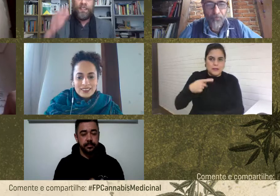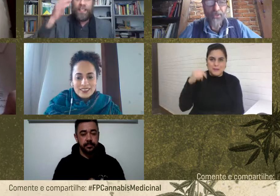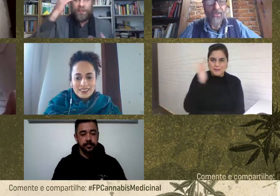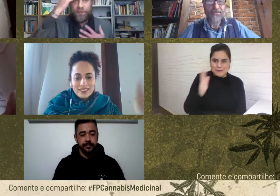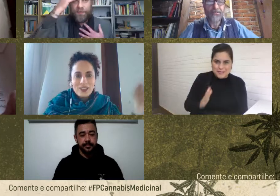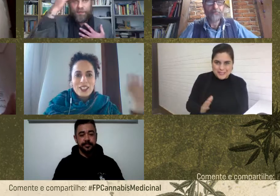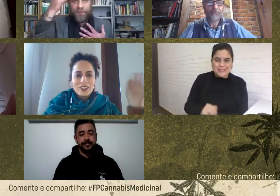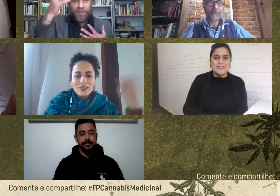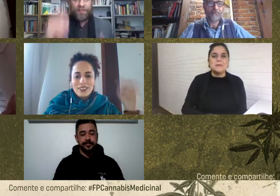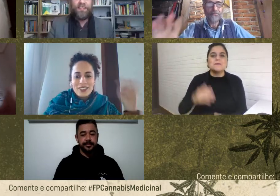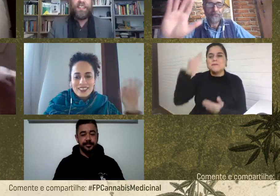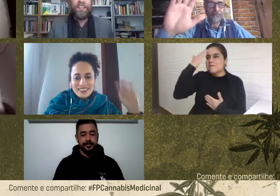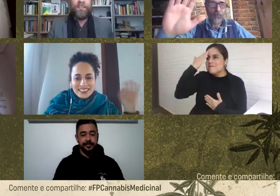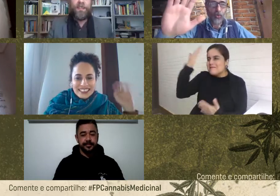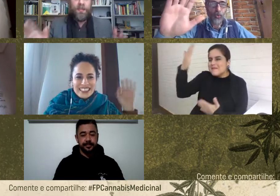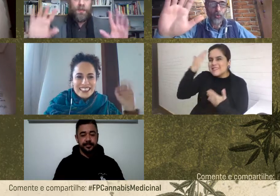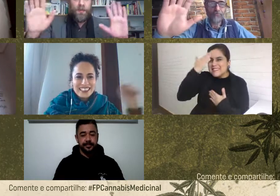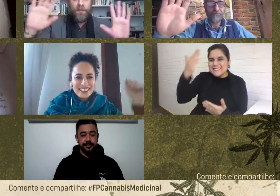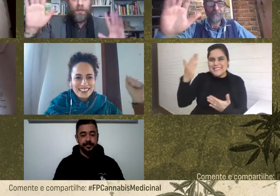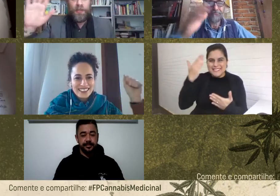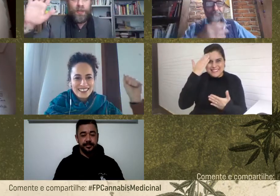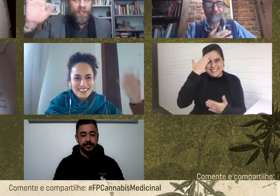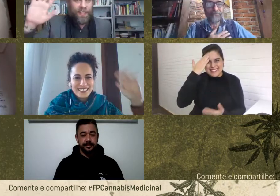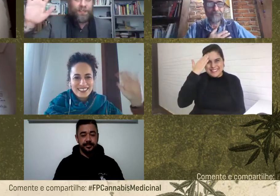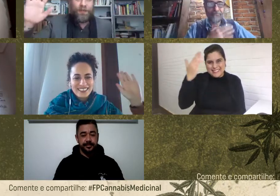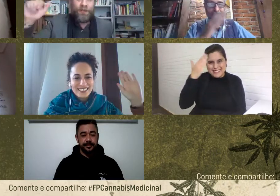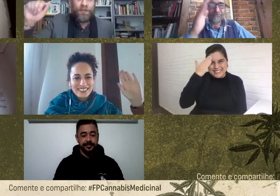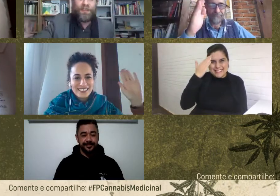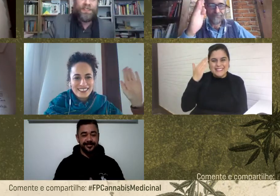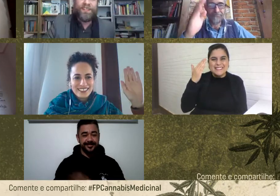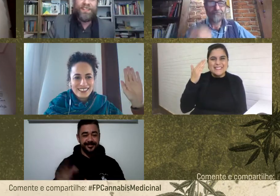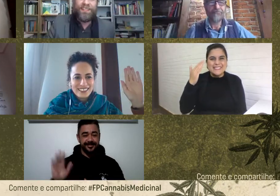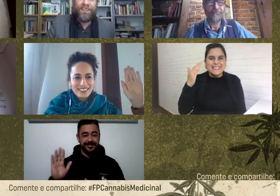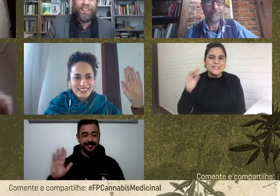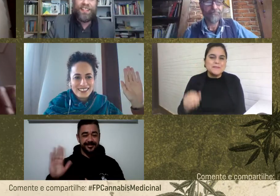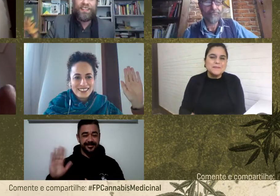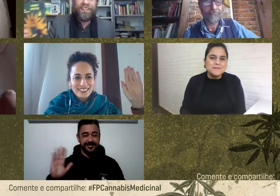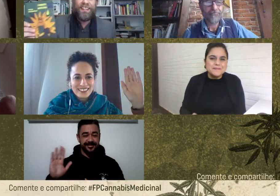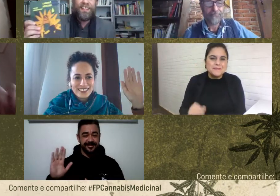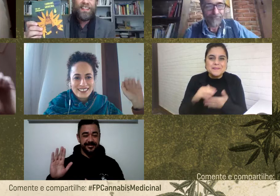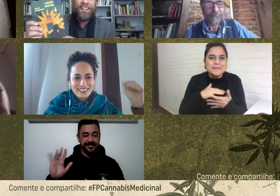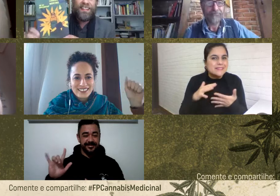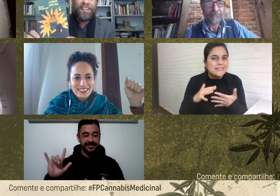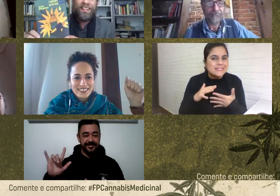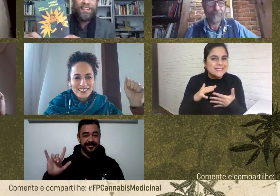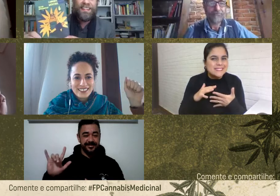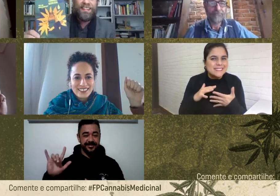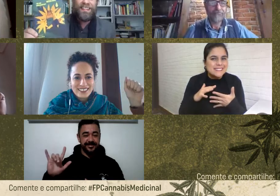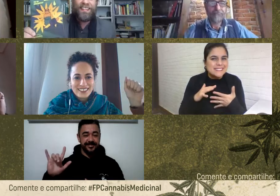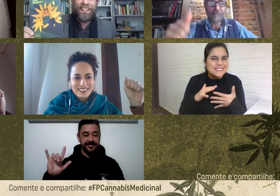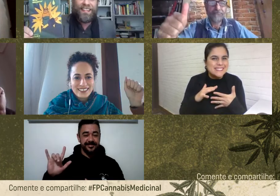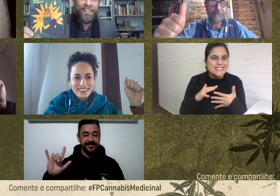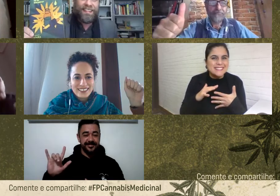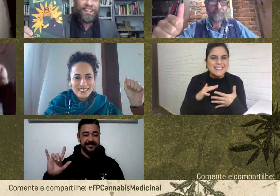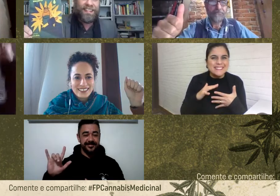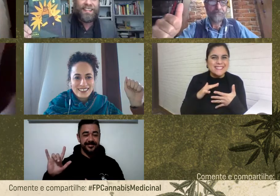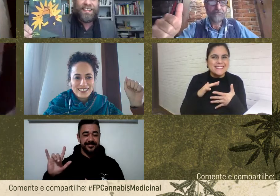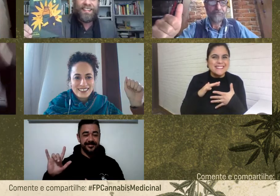graças, Thiago. Fazemos uma foto agora com todos. Vamos lá fazer.